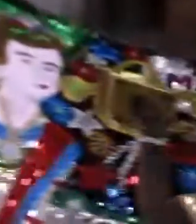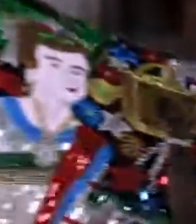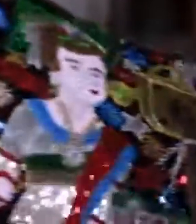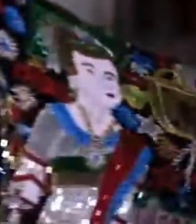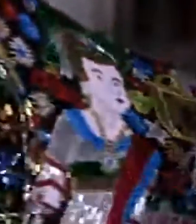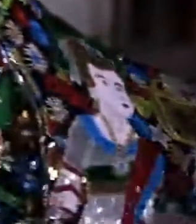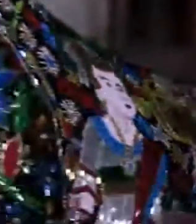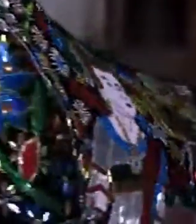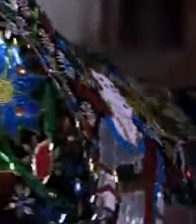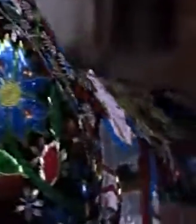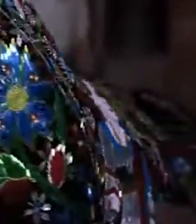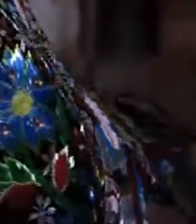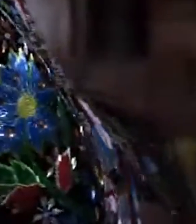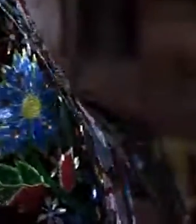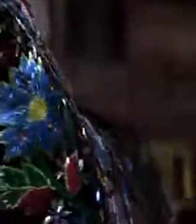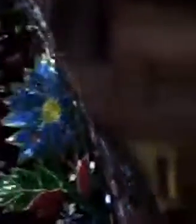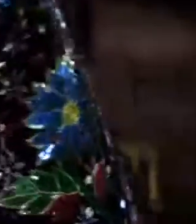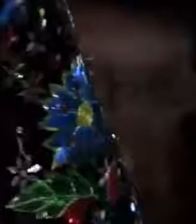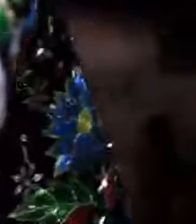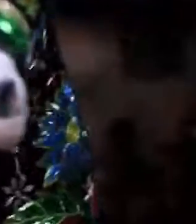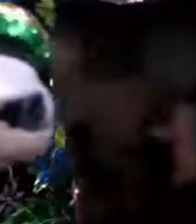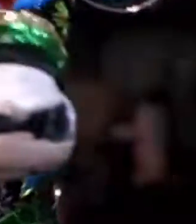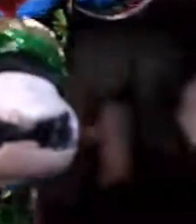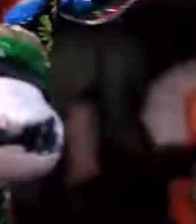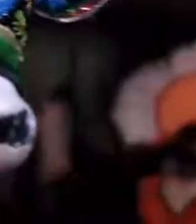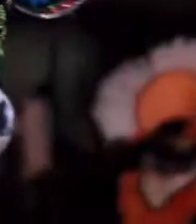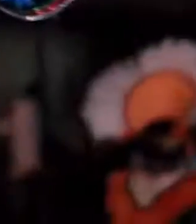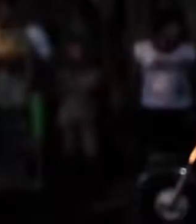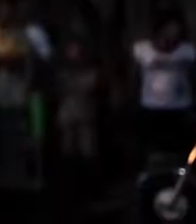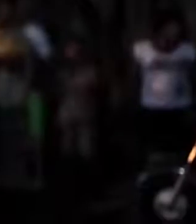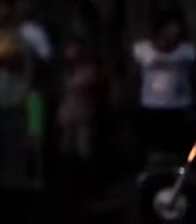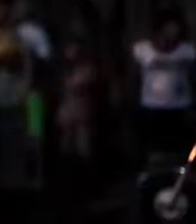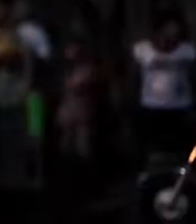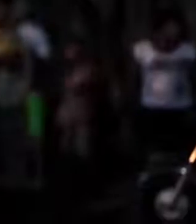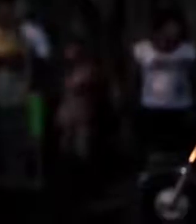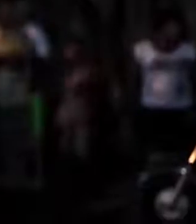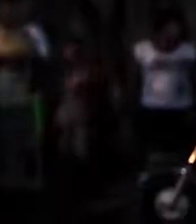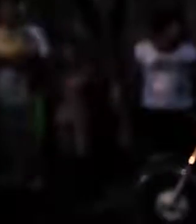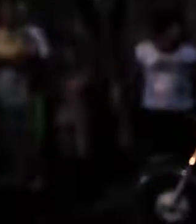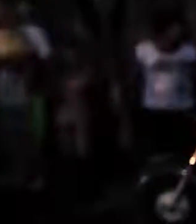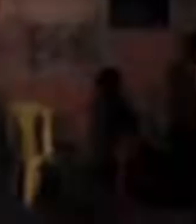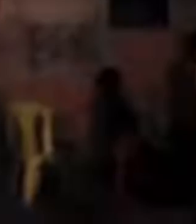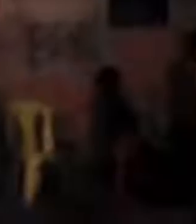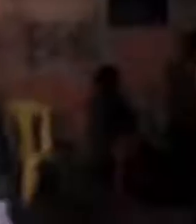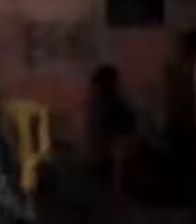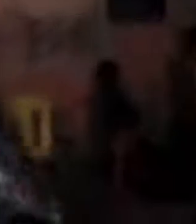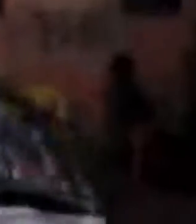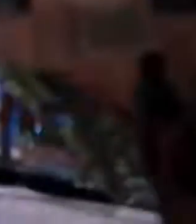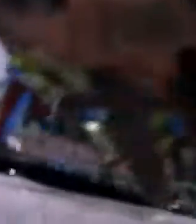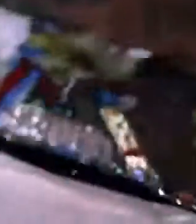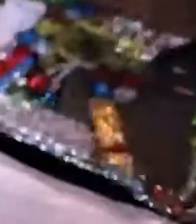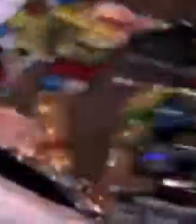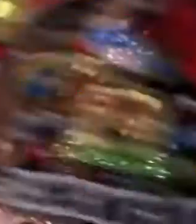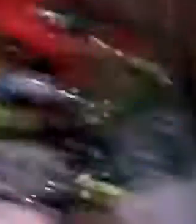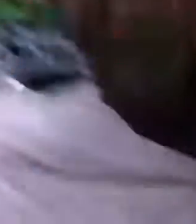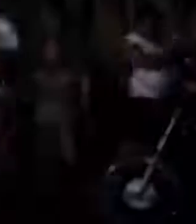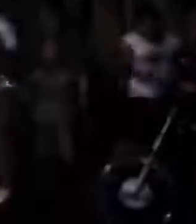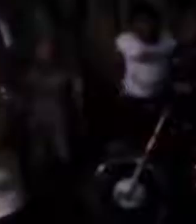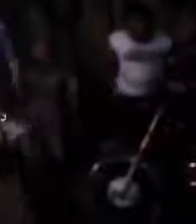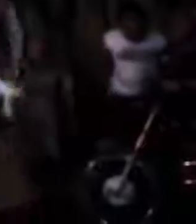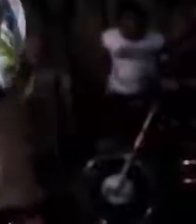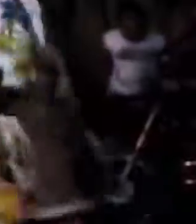tem até uma na fogueira. E boi, e boi, e boi de São João. Alô!